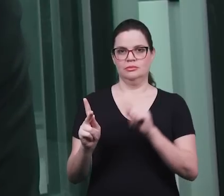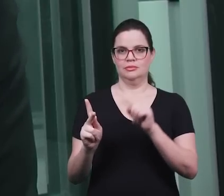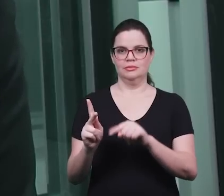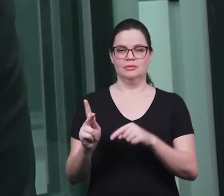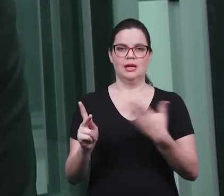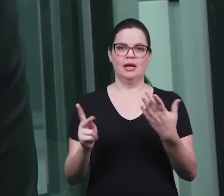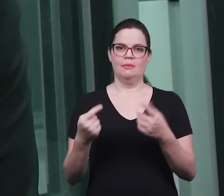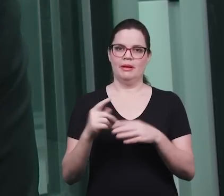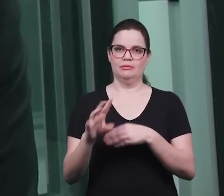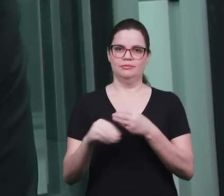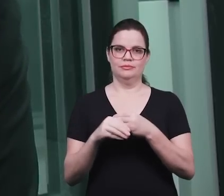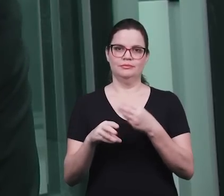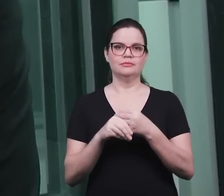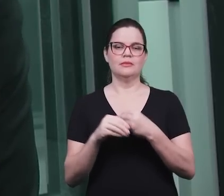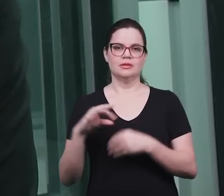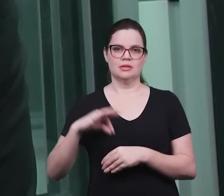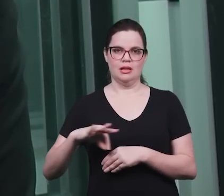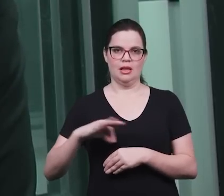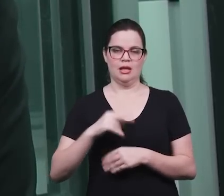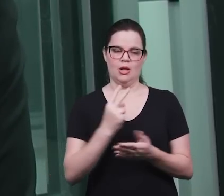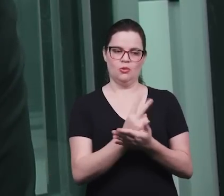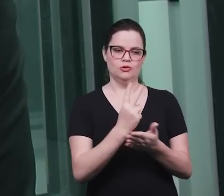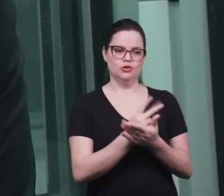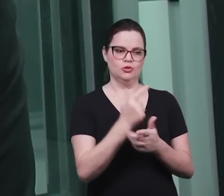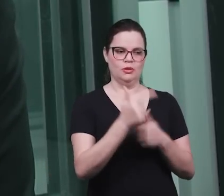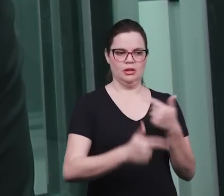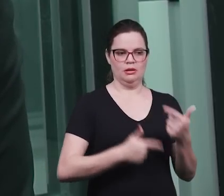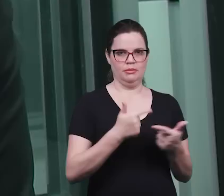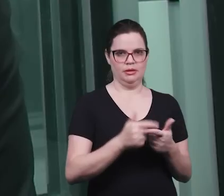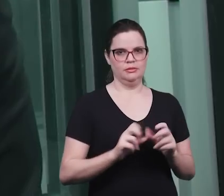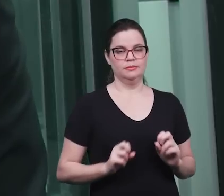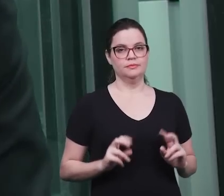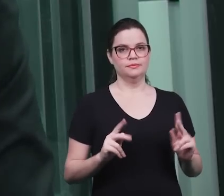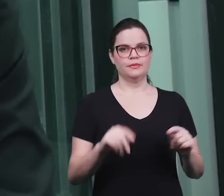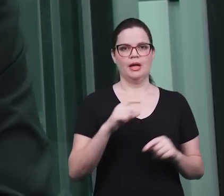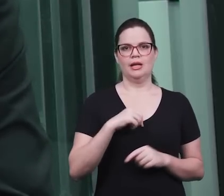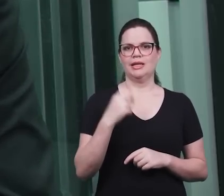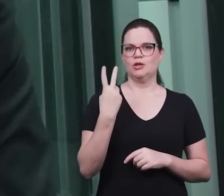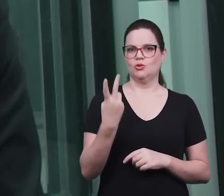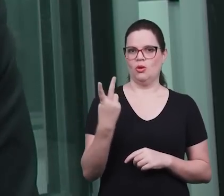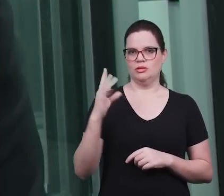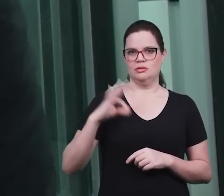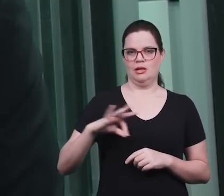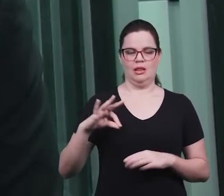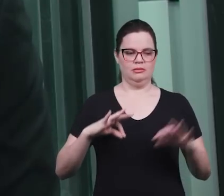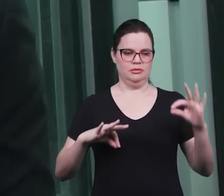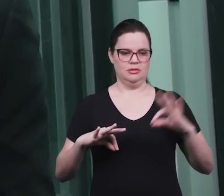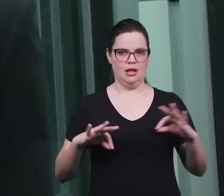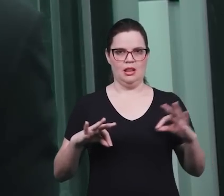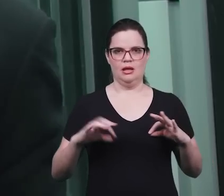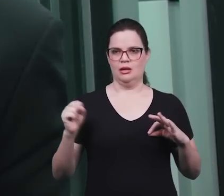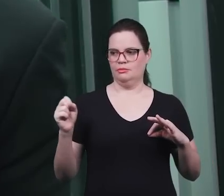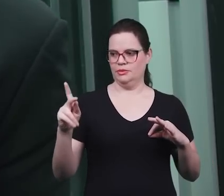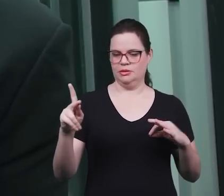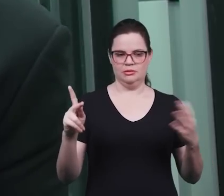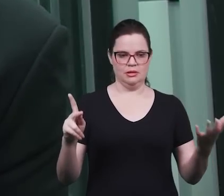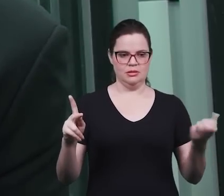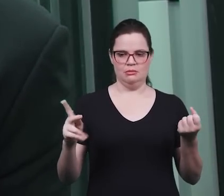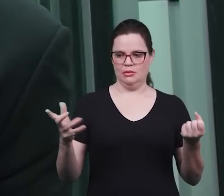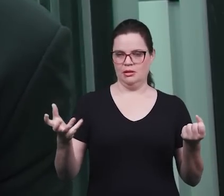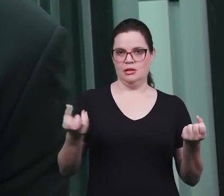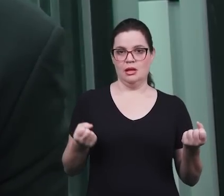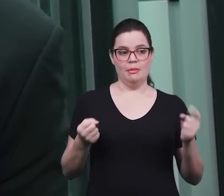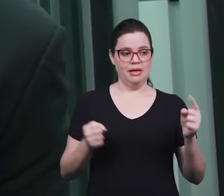não perder renda, ela segue trabalhando. Então, vamos dizer que ela tem 2 fontes de renda, né? E aí ela segue contribuindo